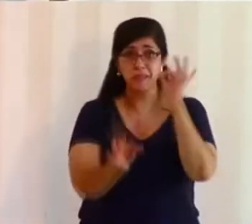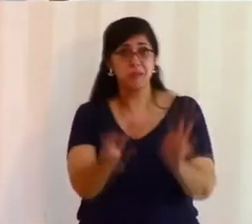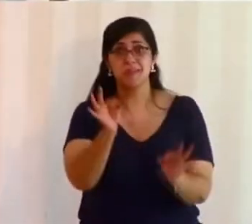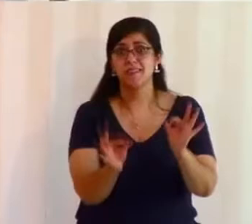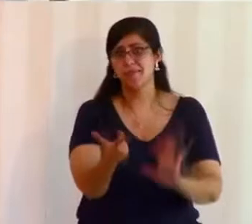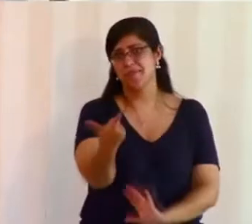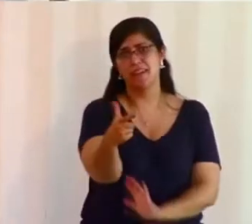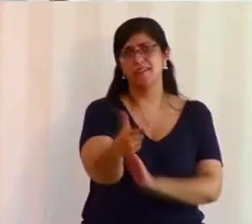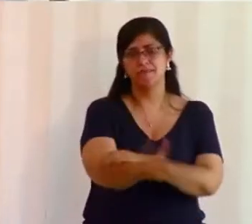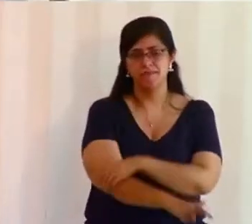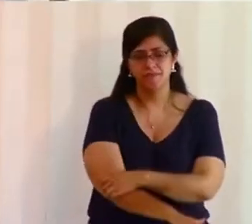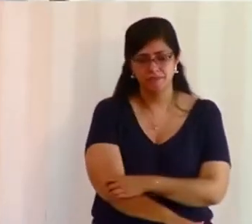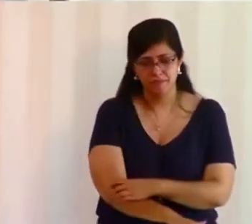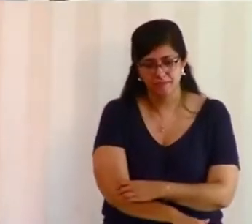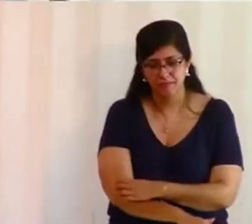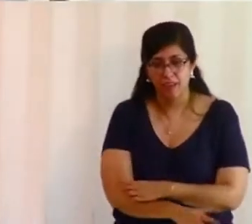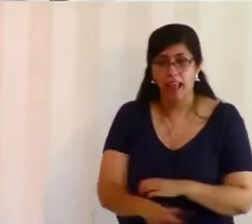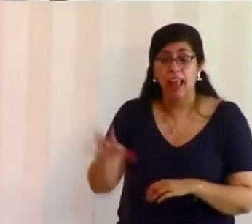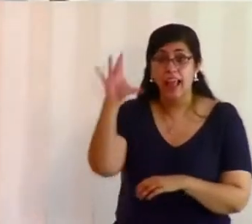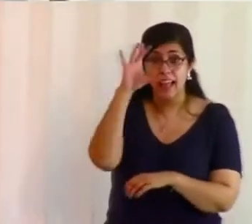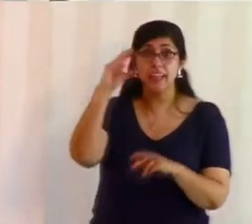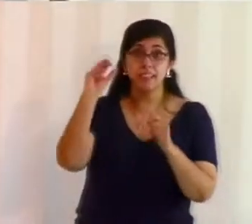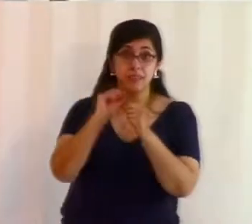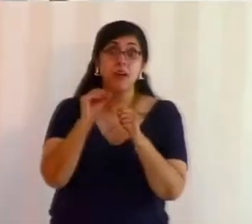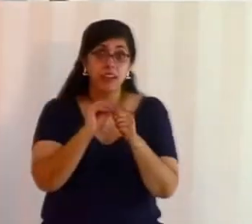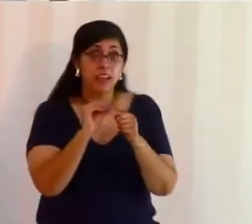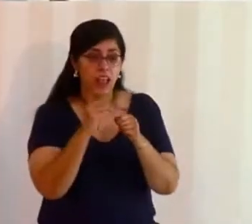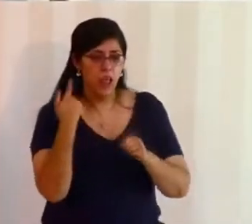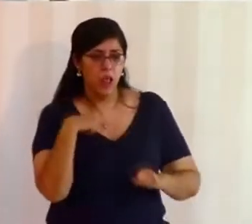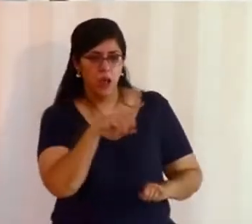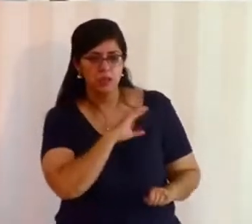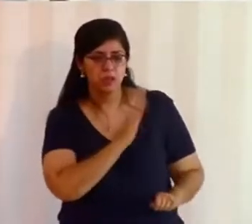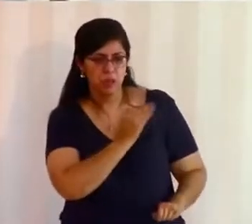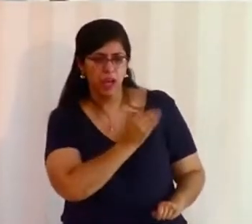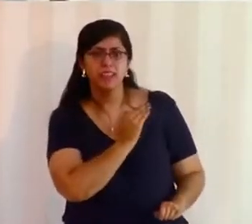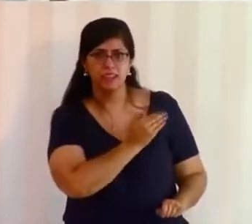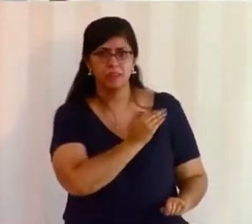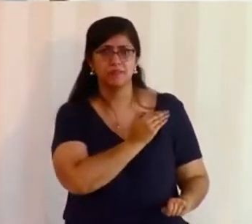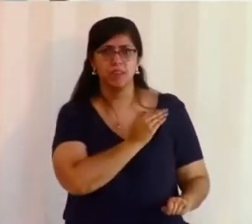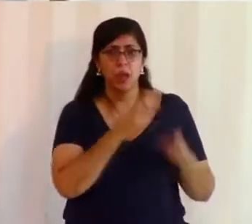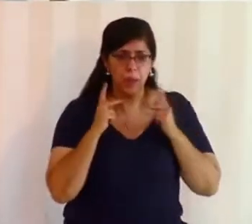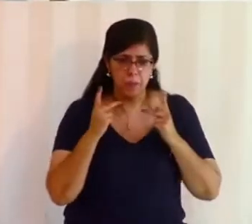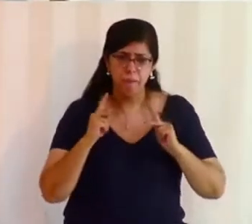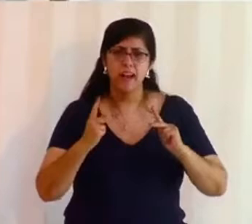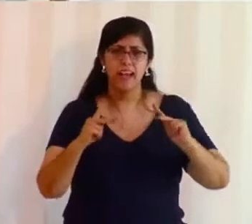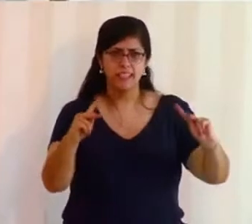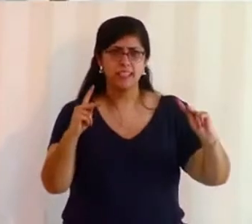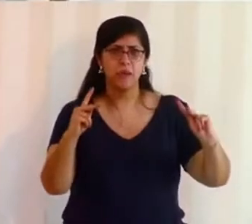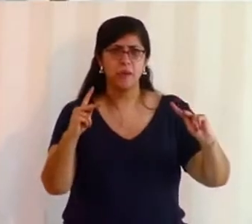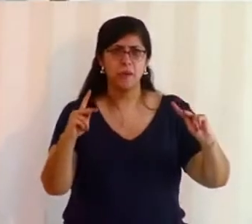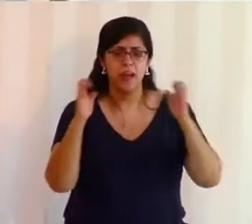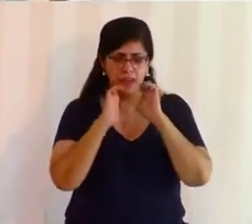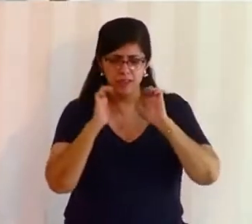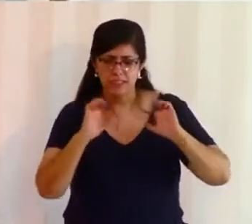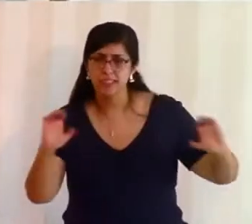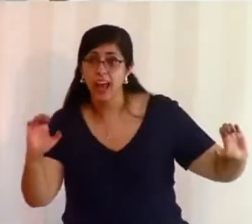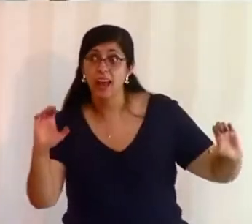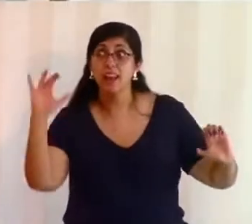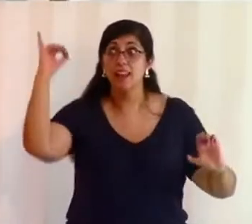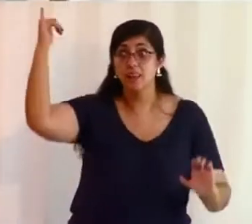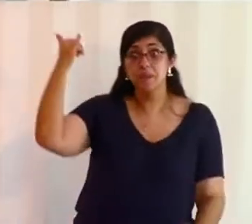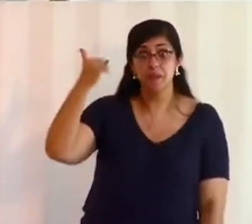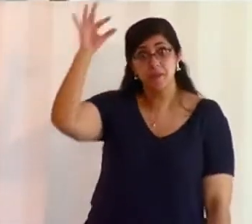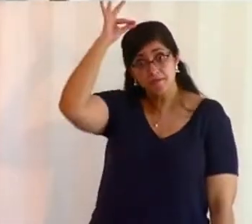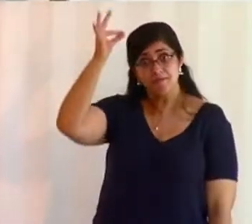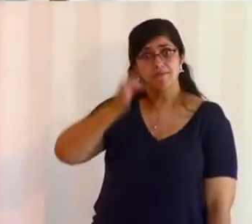juízo. É a palavra de Deus que é aplicada no nosso coração pela pregação do Evangelho, pela obra e instrumentalidade do Espírito Santo de